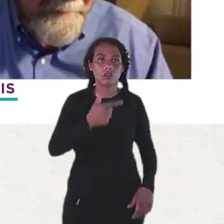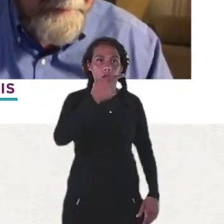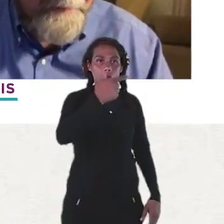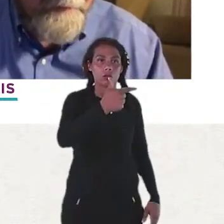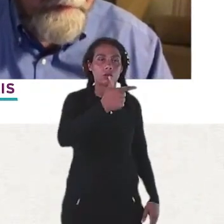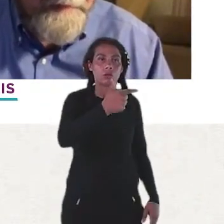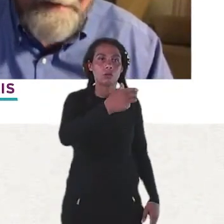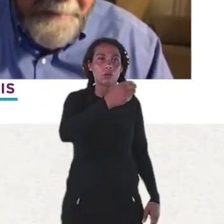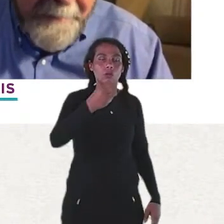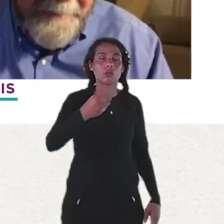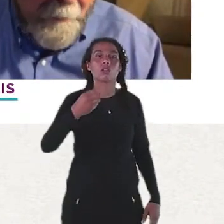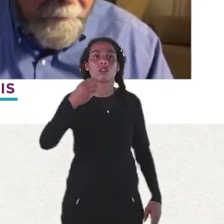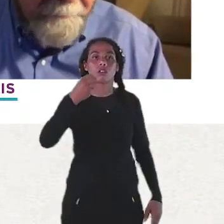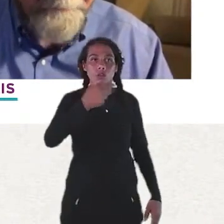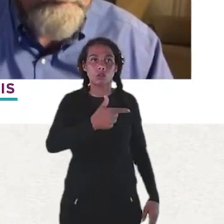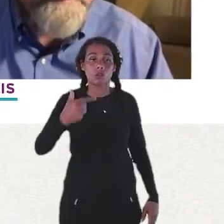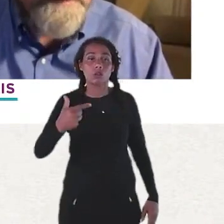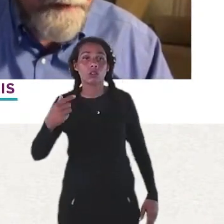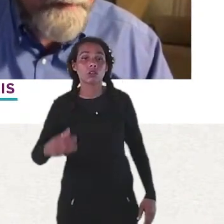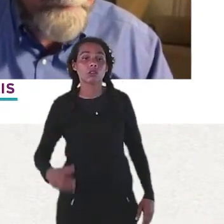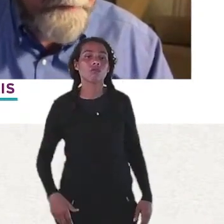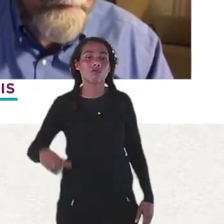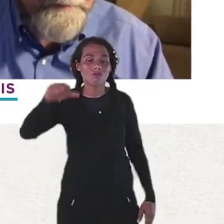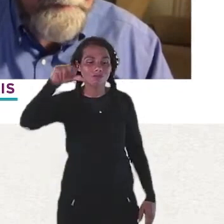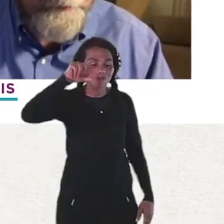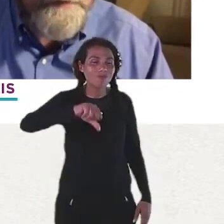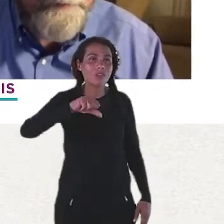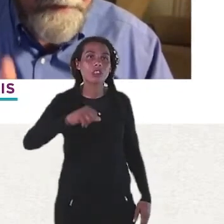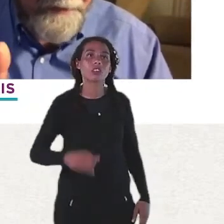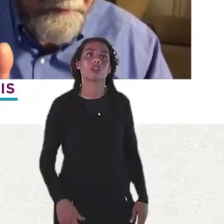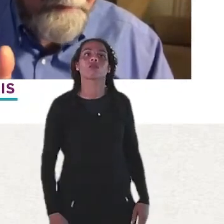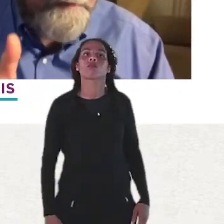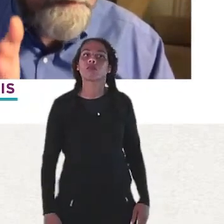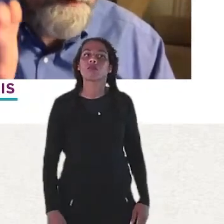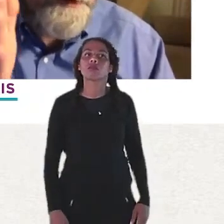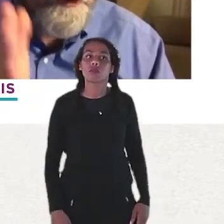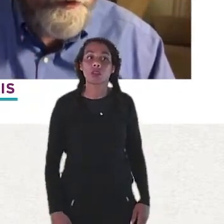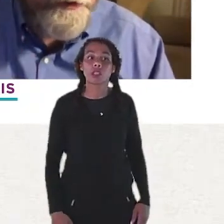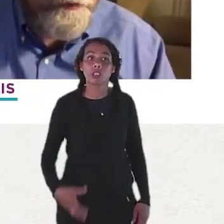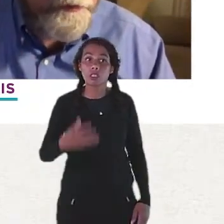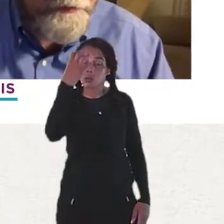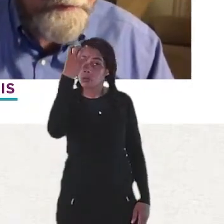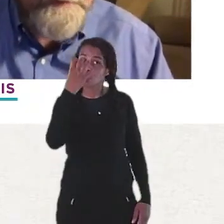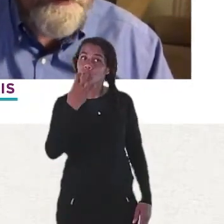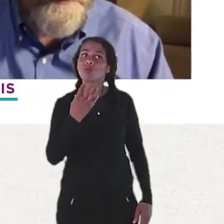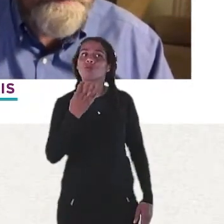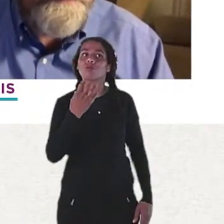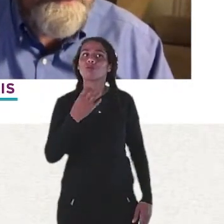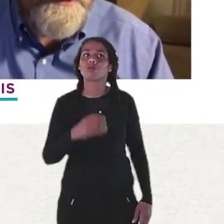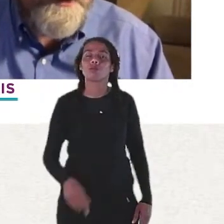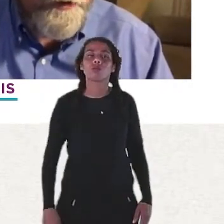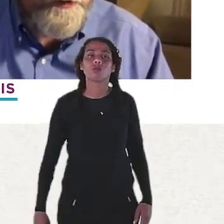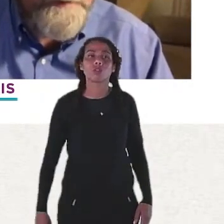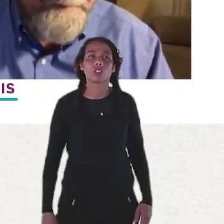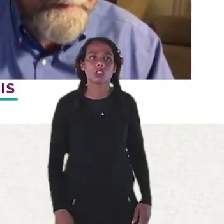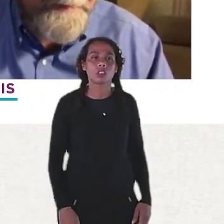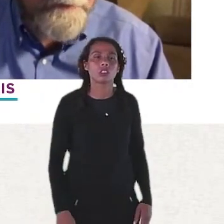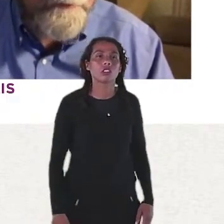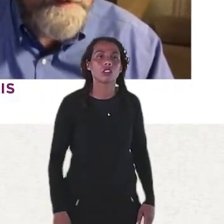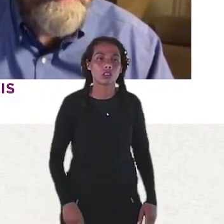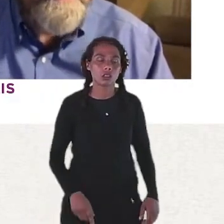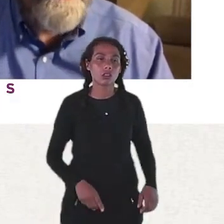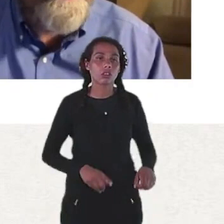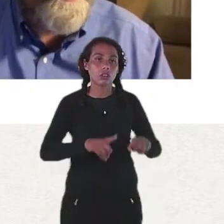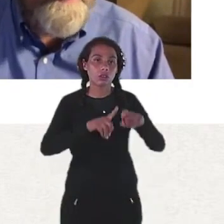imensa. Ela é real, estatisticamente falando, porque, veja, de junho de 2020 a junho